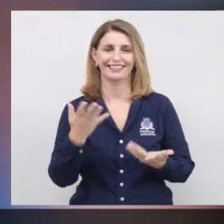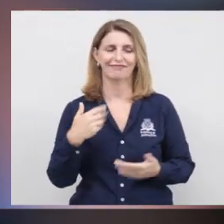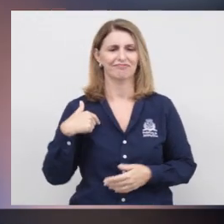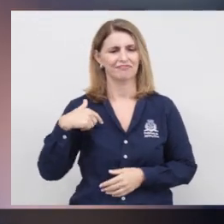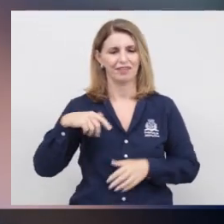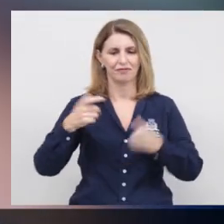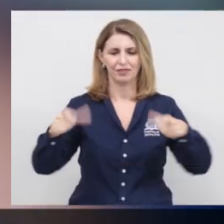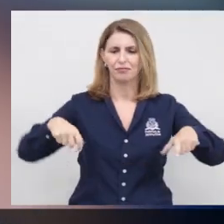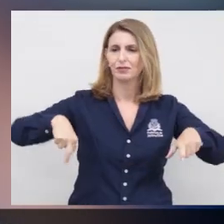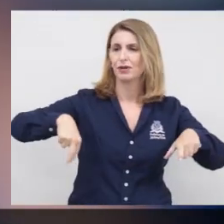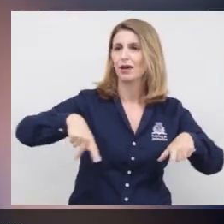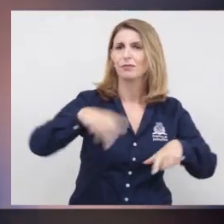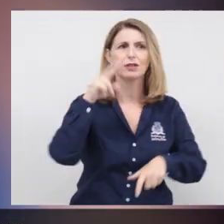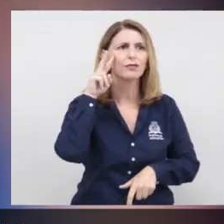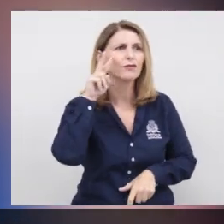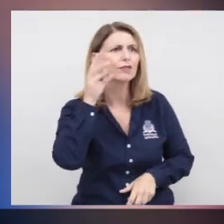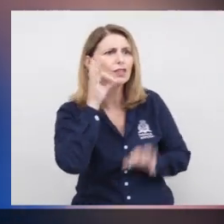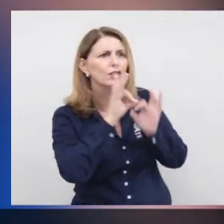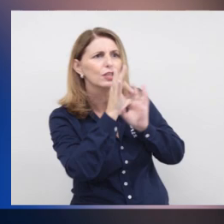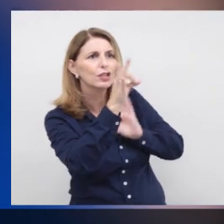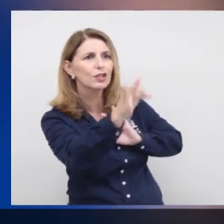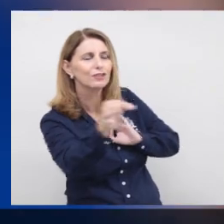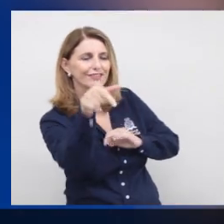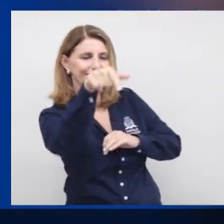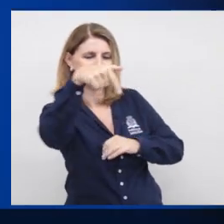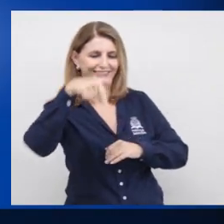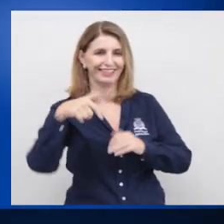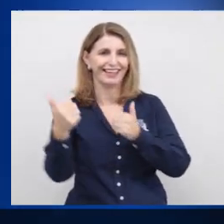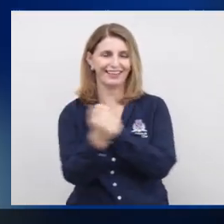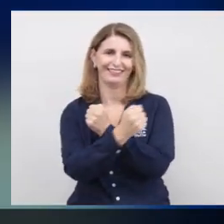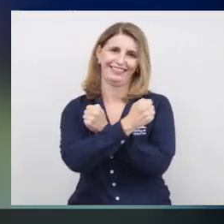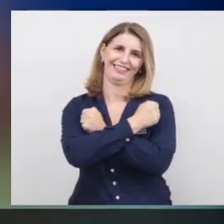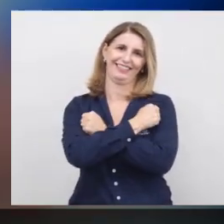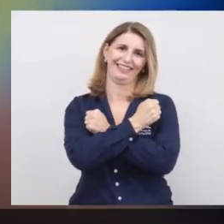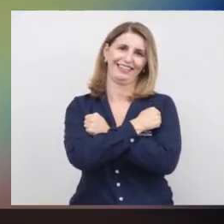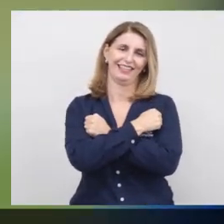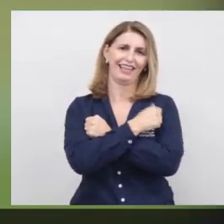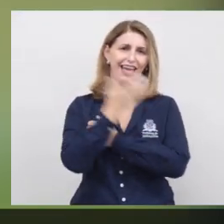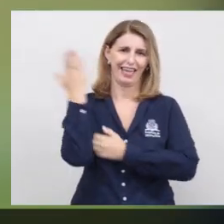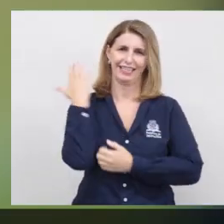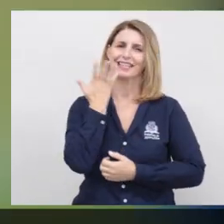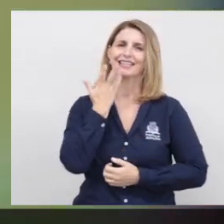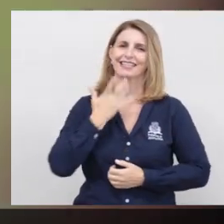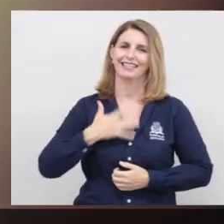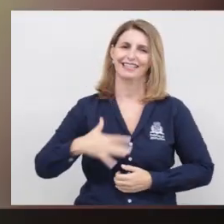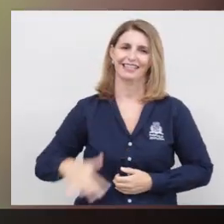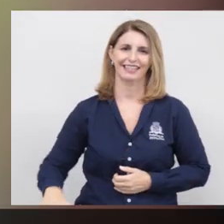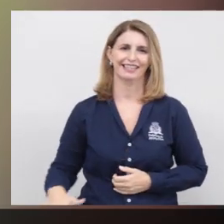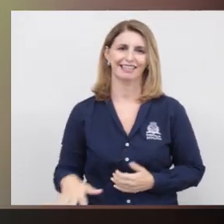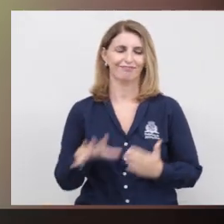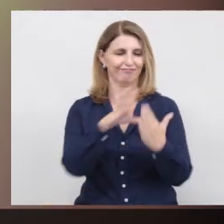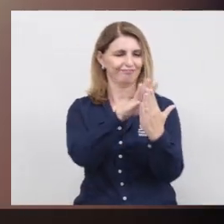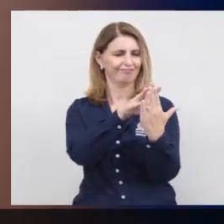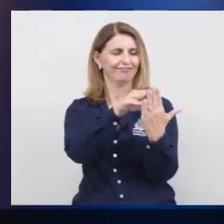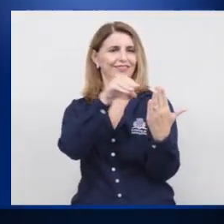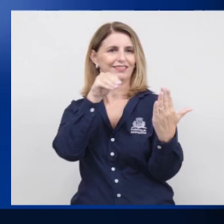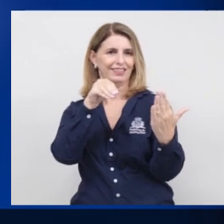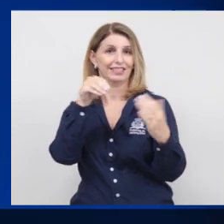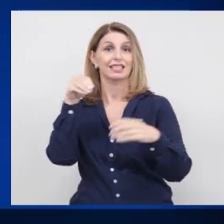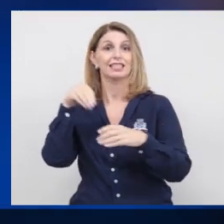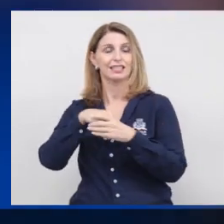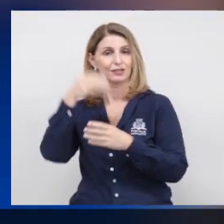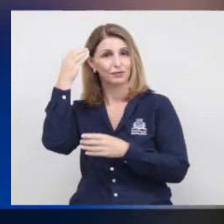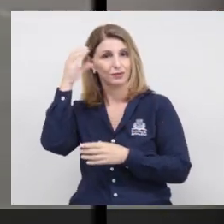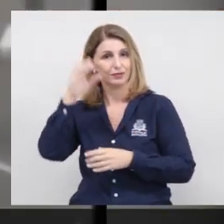eu tava caminhando no campo quando eu ouvi de longe fiz questão de vir abraçado porque quando era criança era uma das minhas